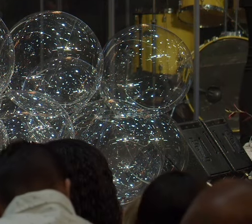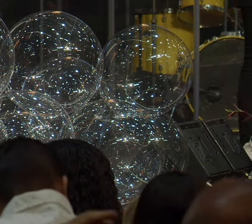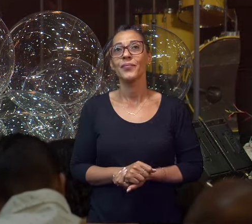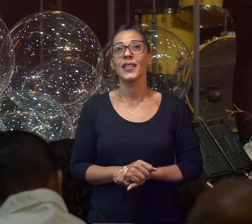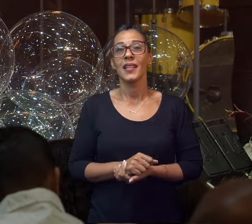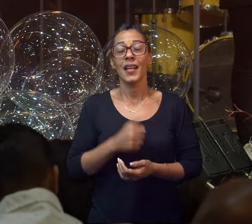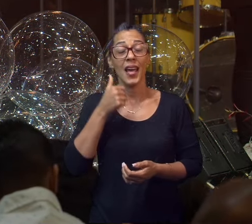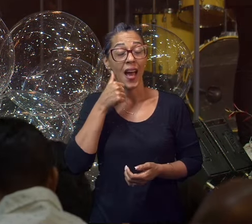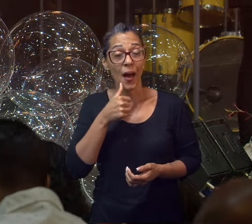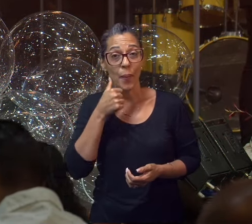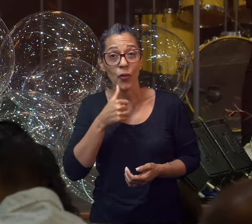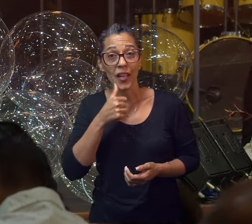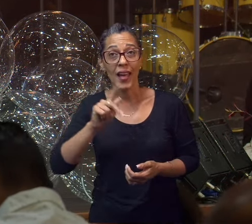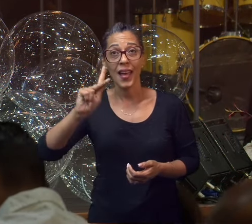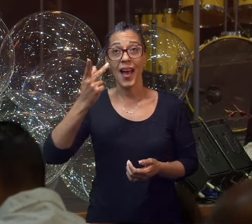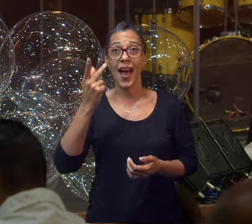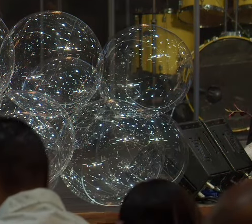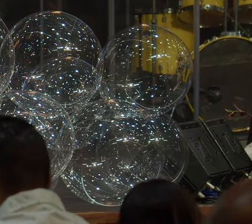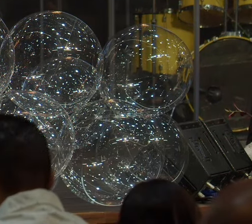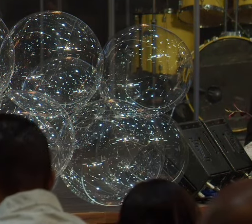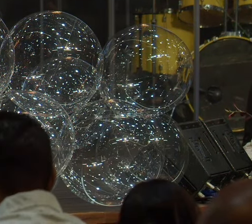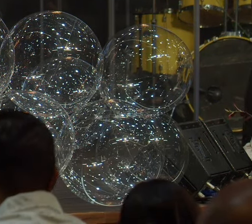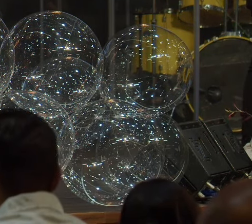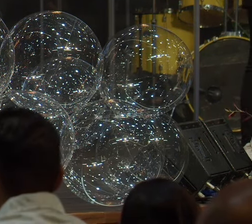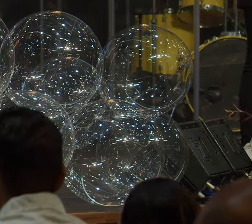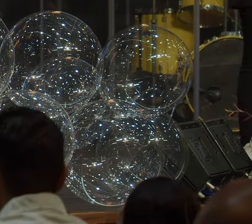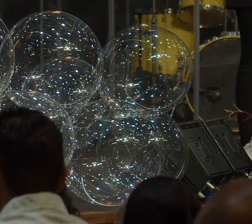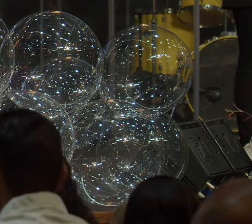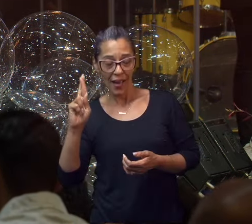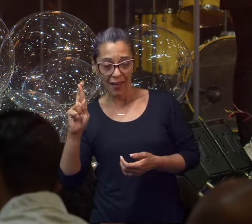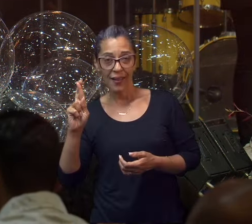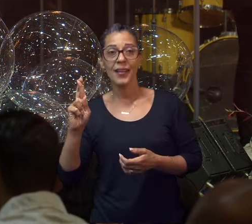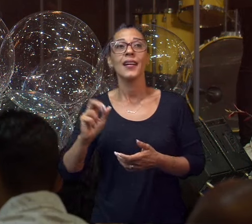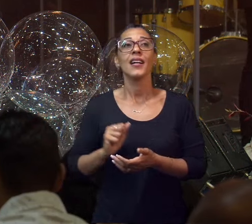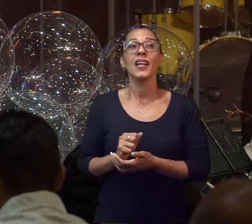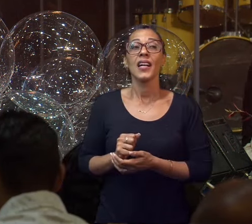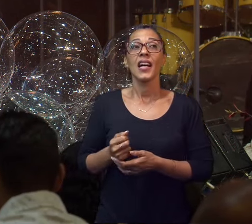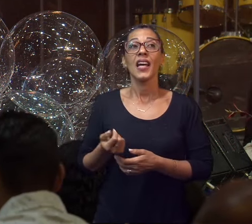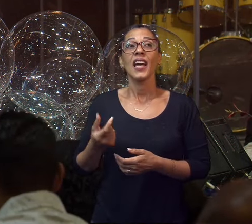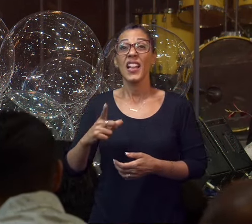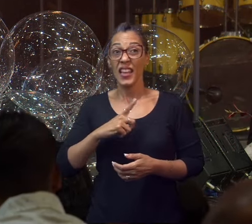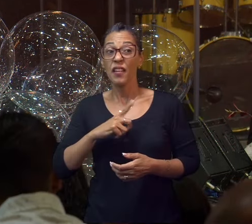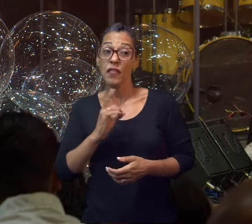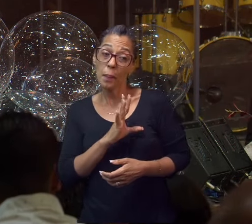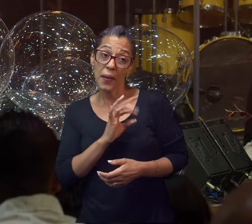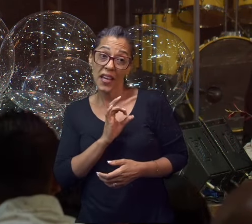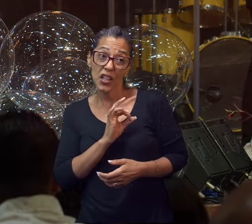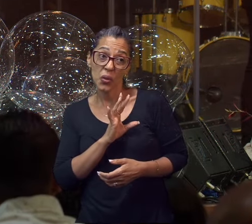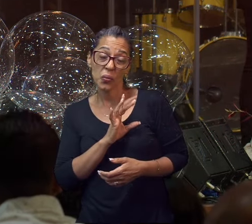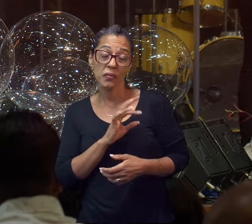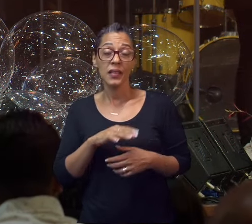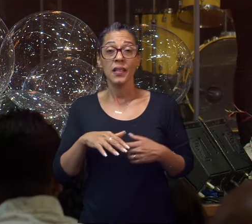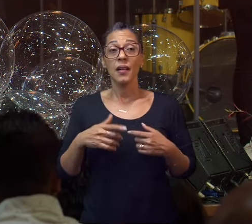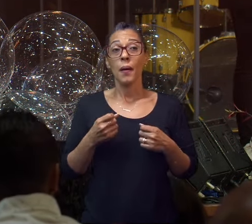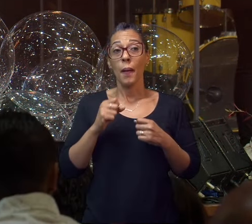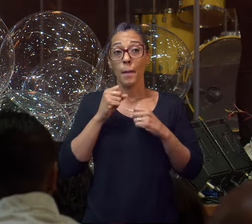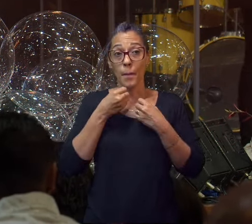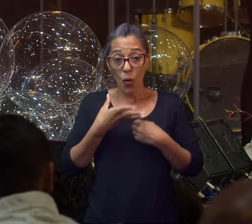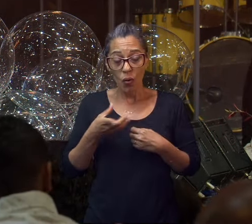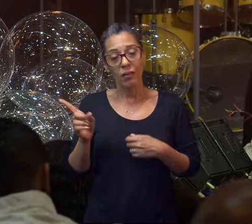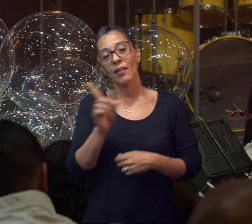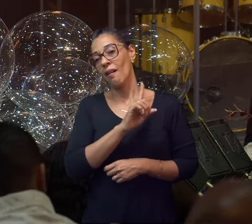deserto porque o desespero só leva a gente para o lugar de morte de solidão de escassez sem visão de futuro só que detalhe